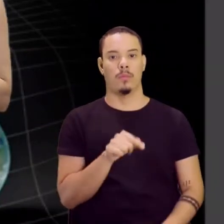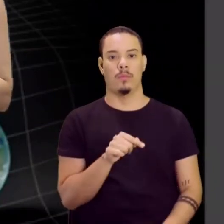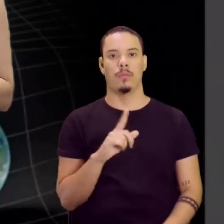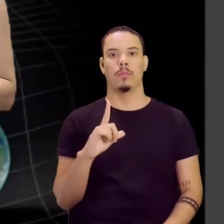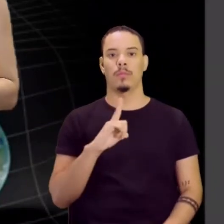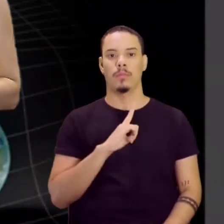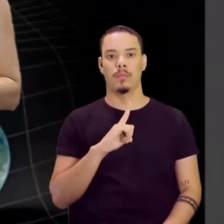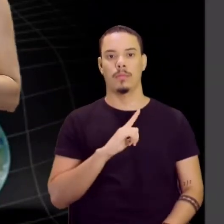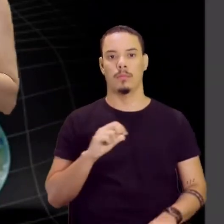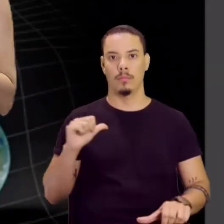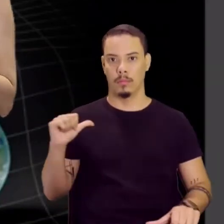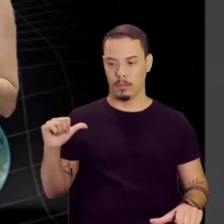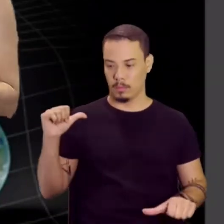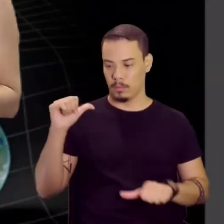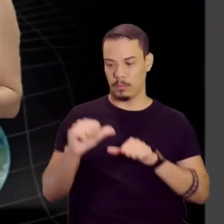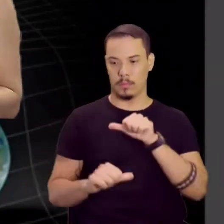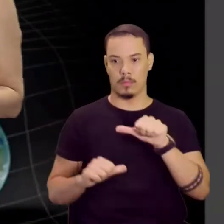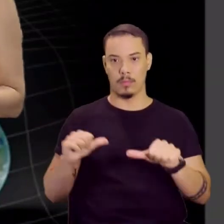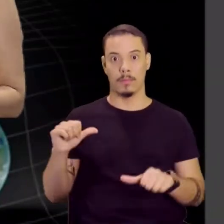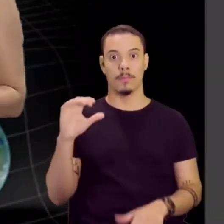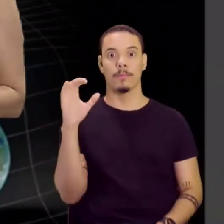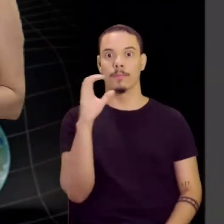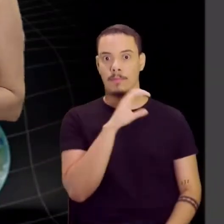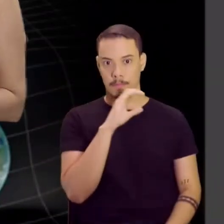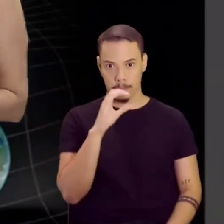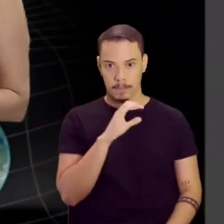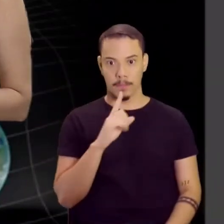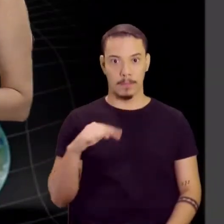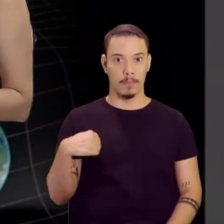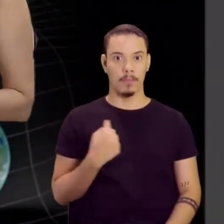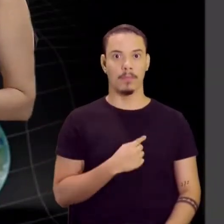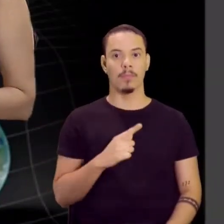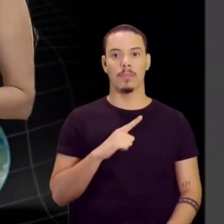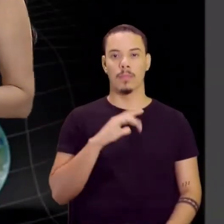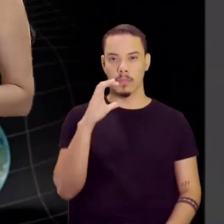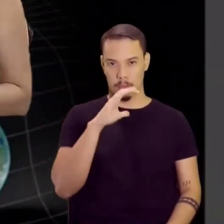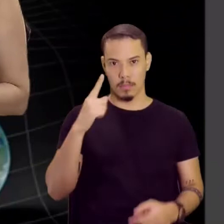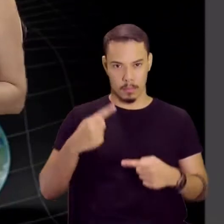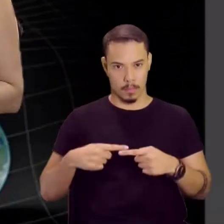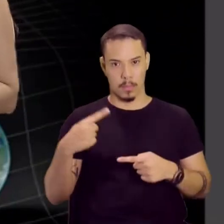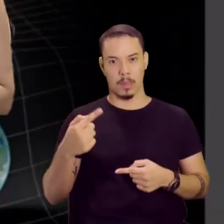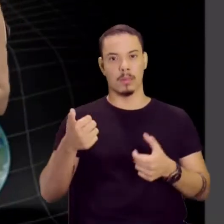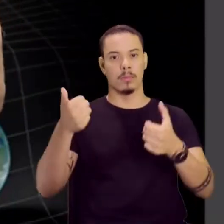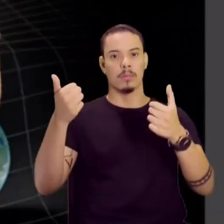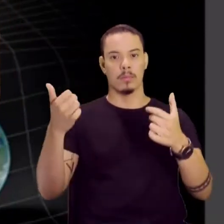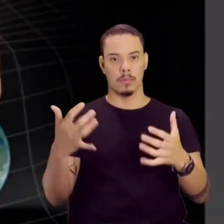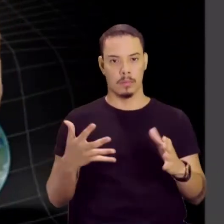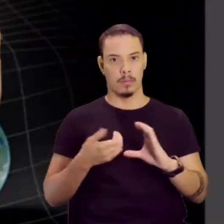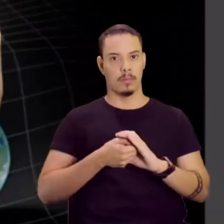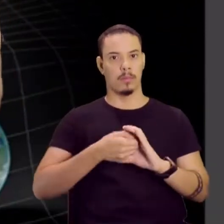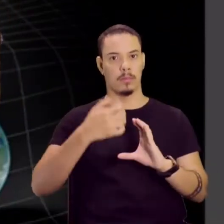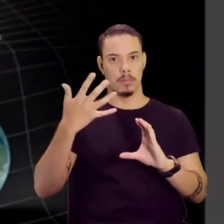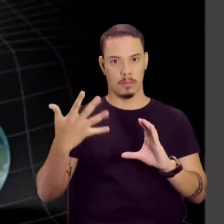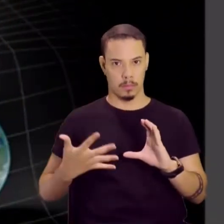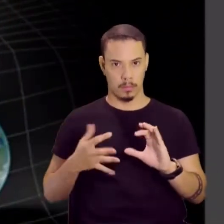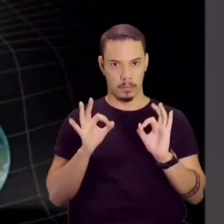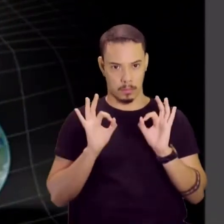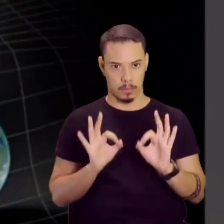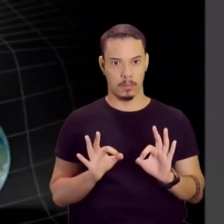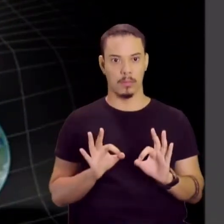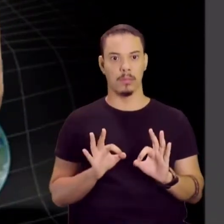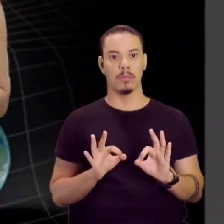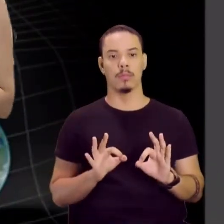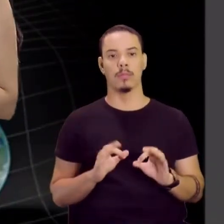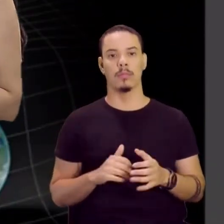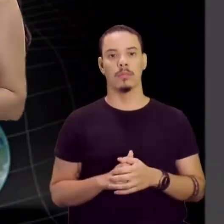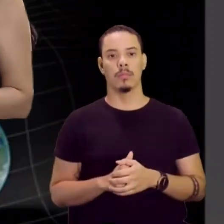ter a mudança da velocidade. E a gente tem uma aceleração que daqui a pouco a gente vai ver a característica dessa aceleração, né, Décio? Justamente, já tem então